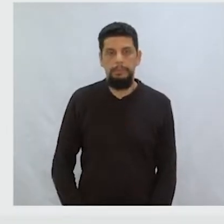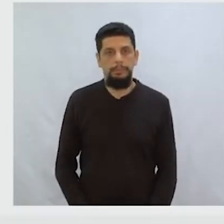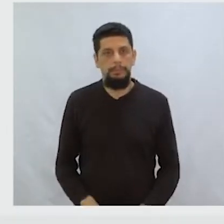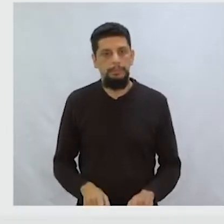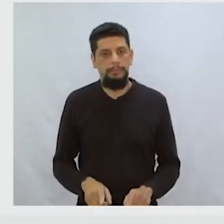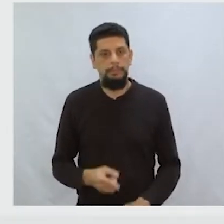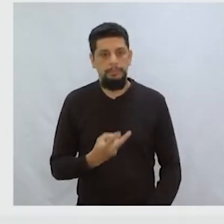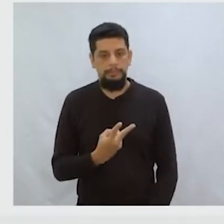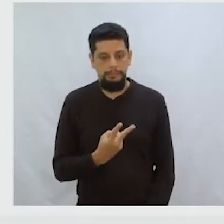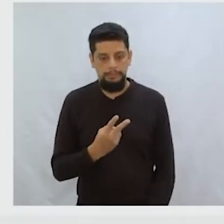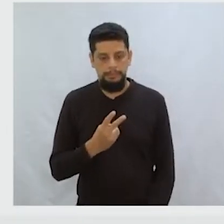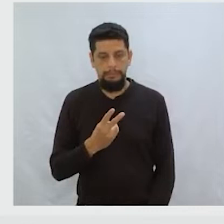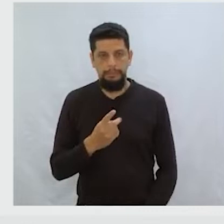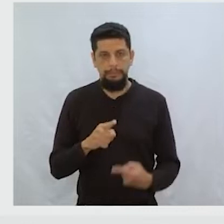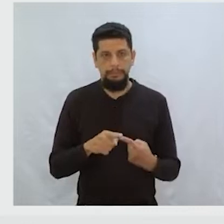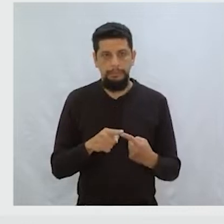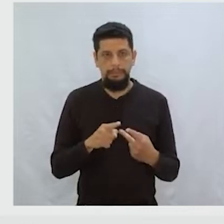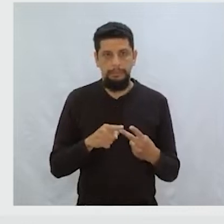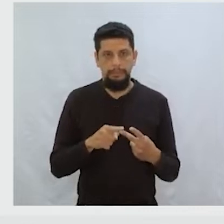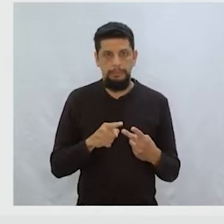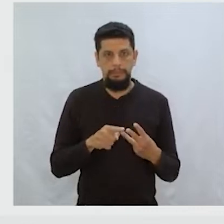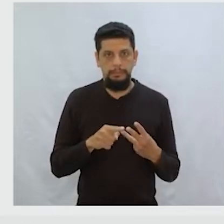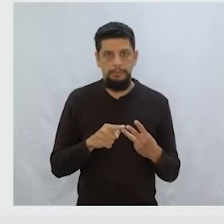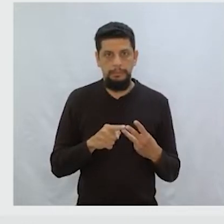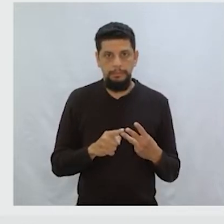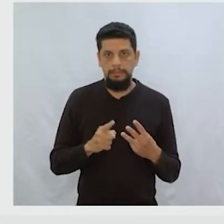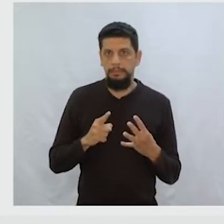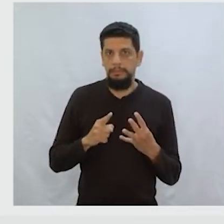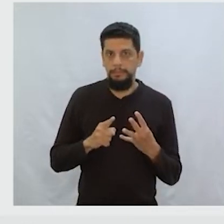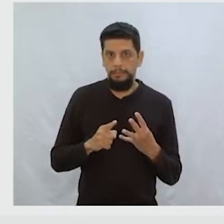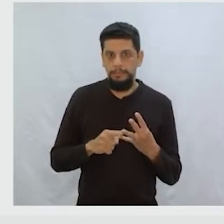copo, 2 copos,